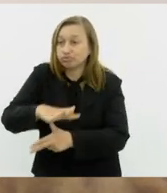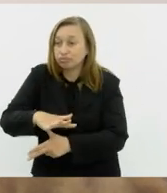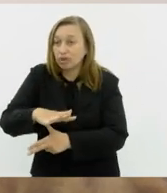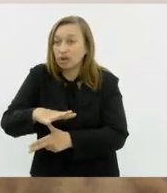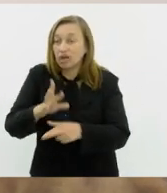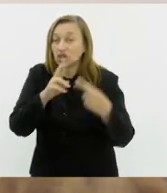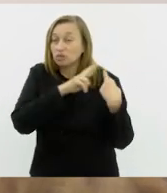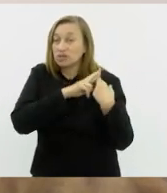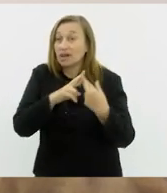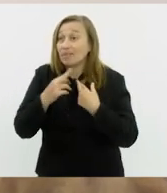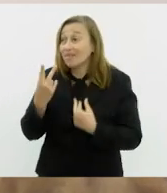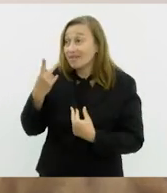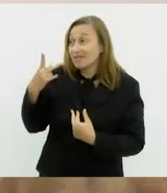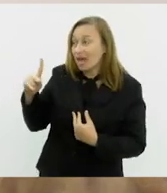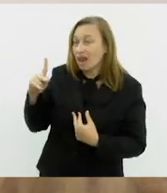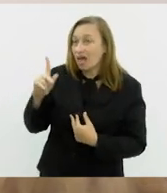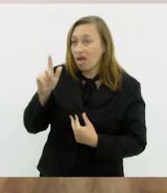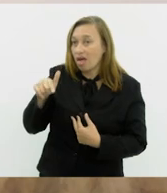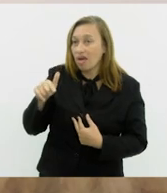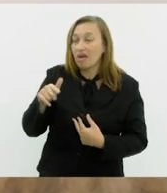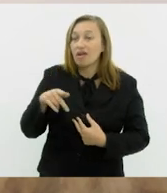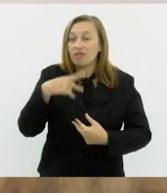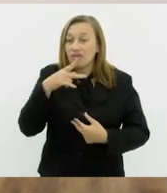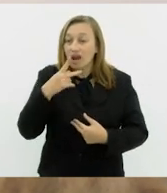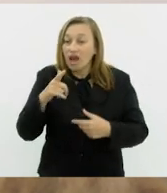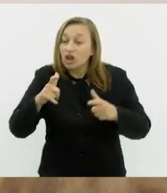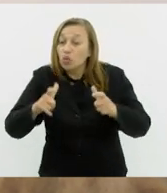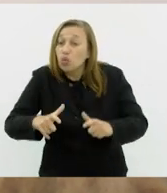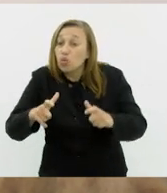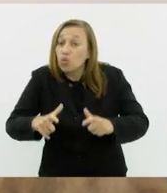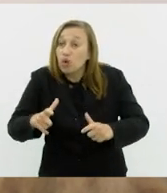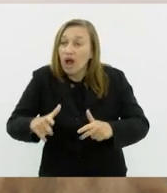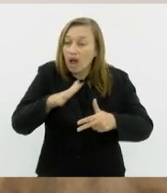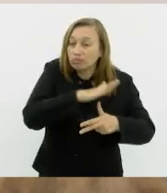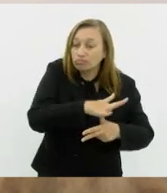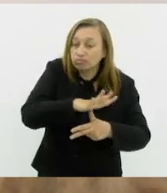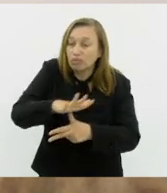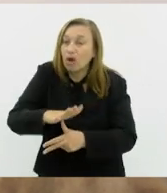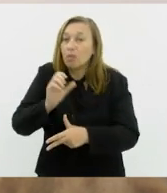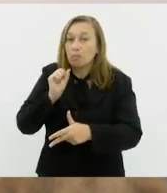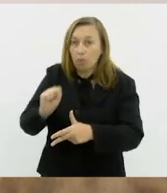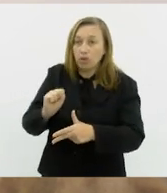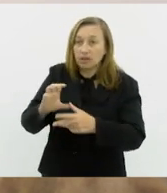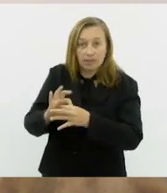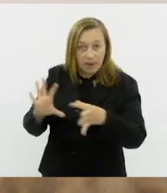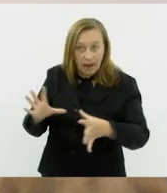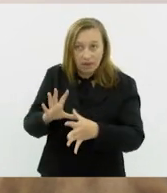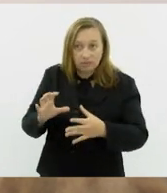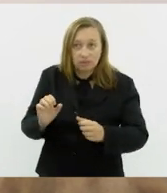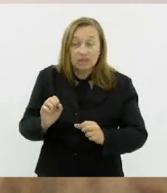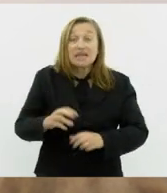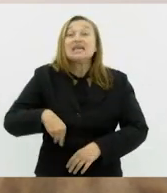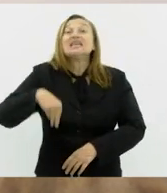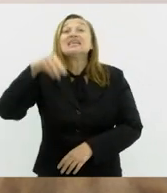é dizer que aquele heliponto ou aquele aeroporto pode funcionar, tá bom?